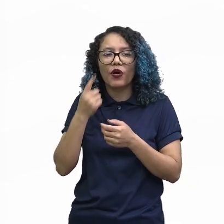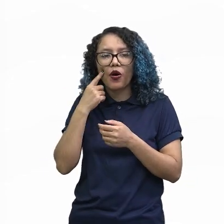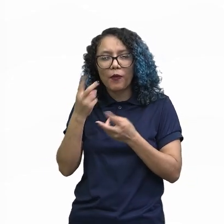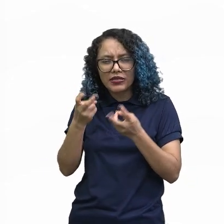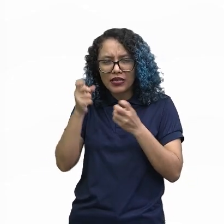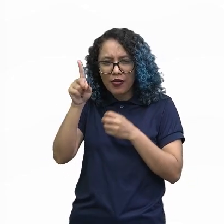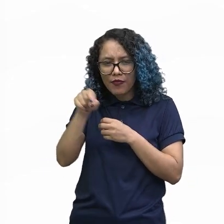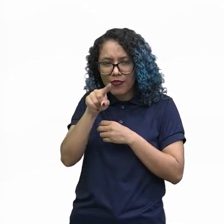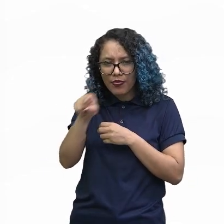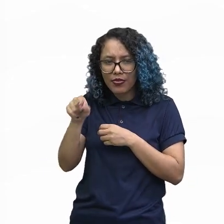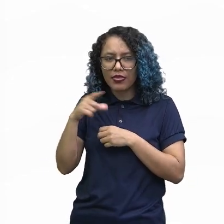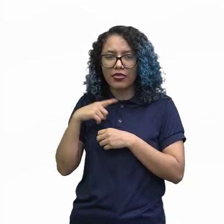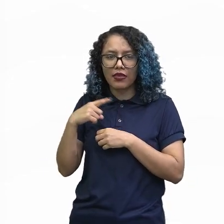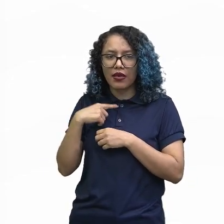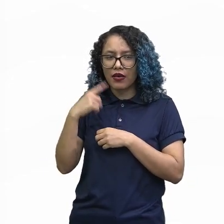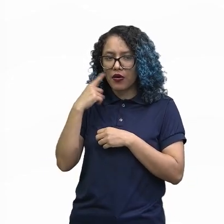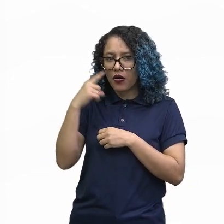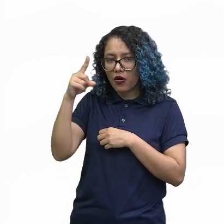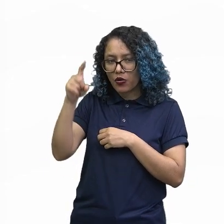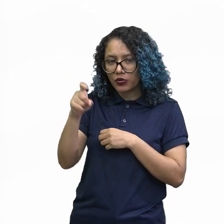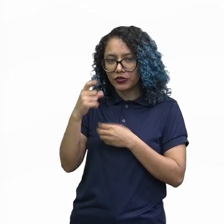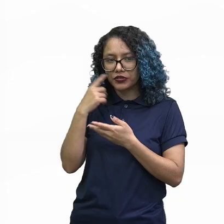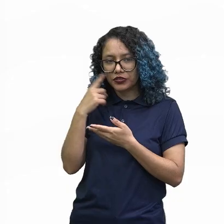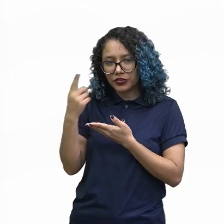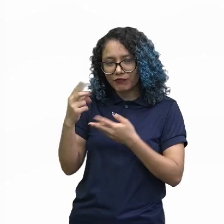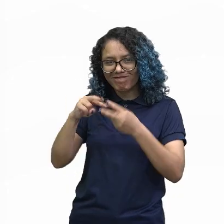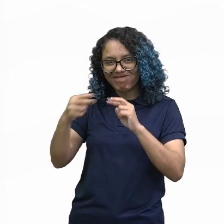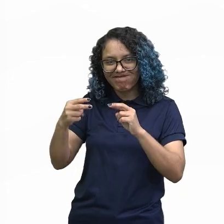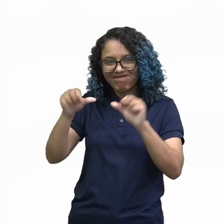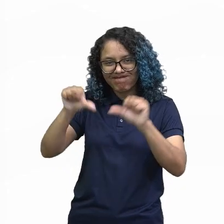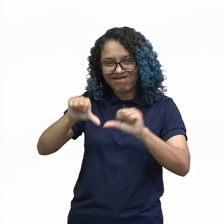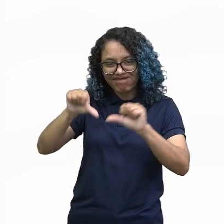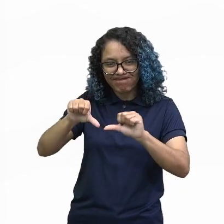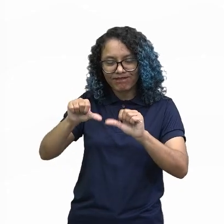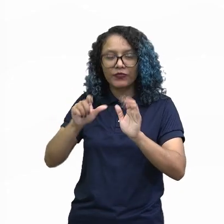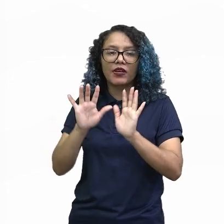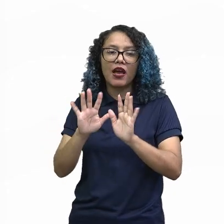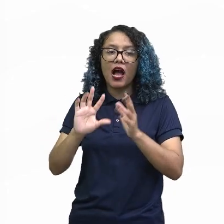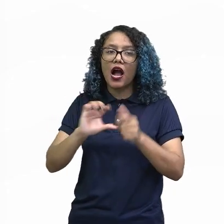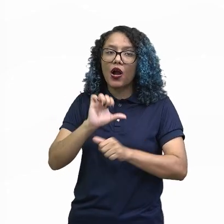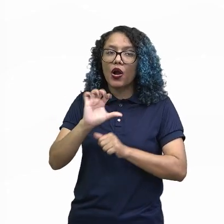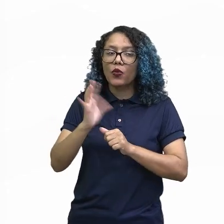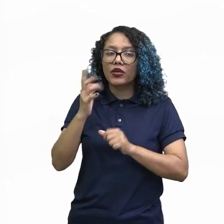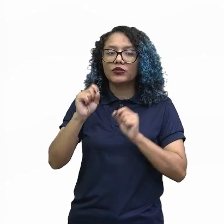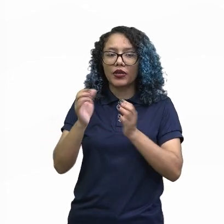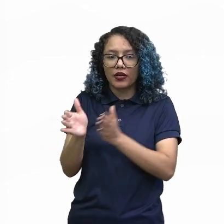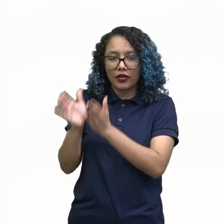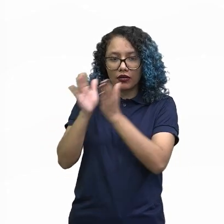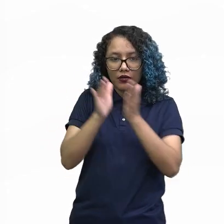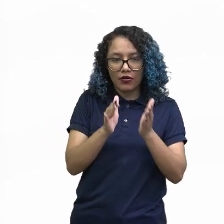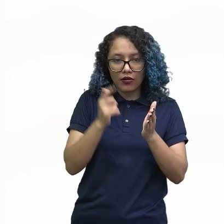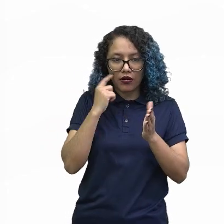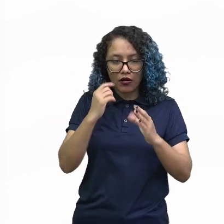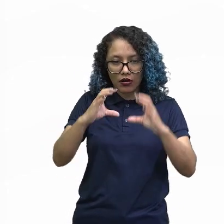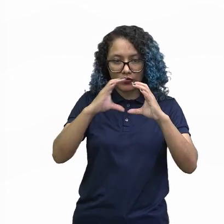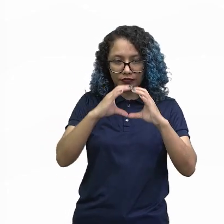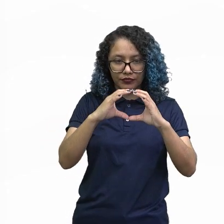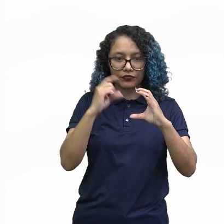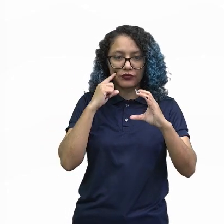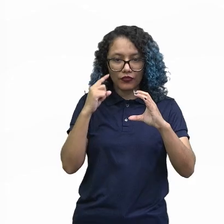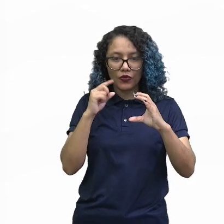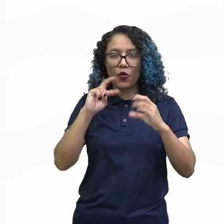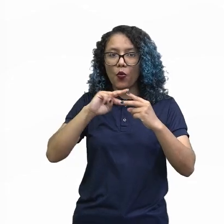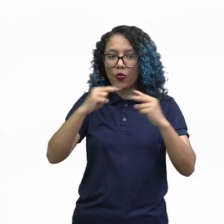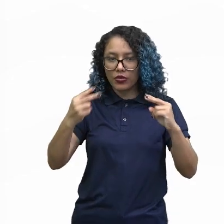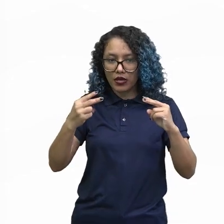ali naquela célula, certo? Deu ruim ali com aquele gene. O que acontece? No ponto número 2, vai ser adicionado o